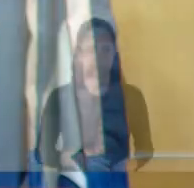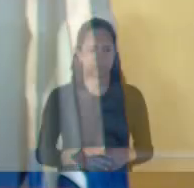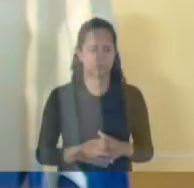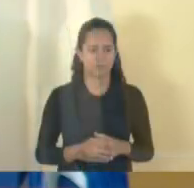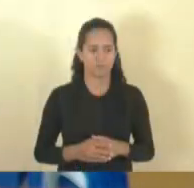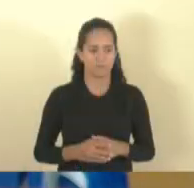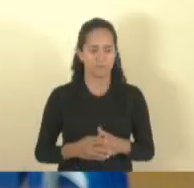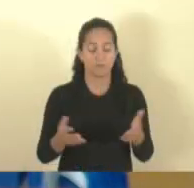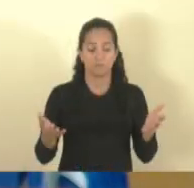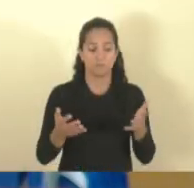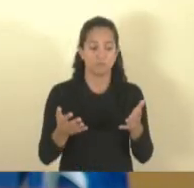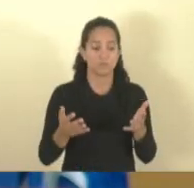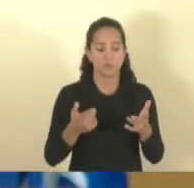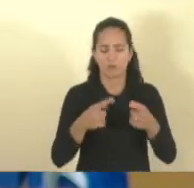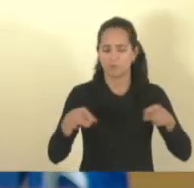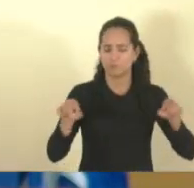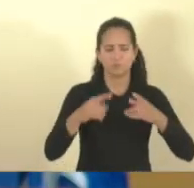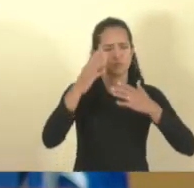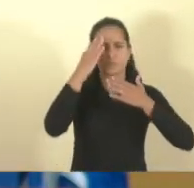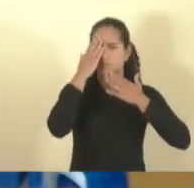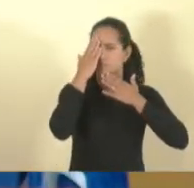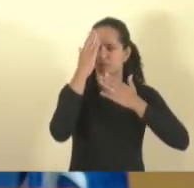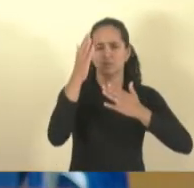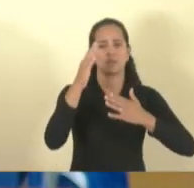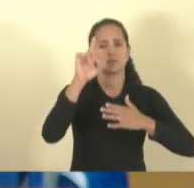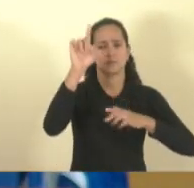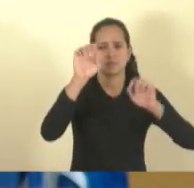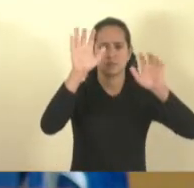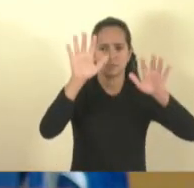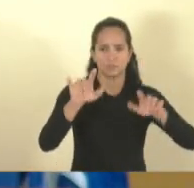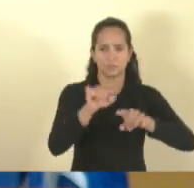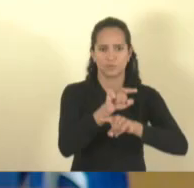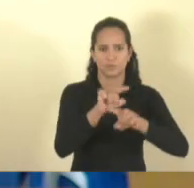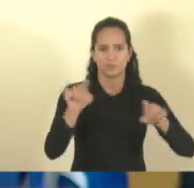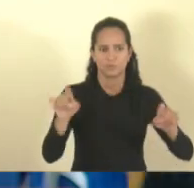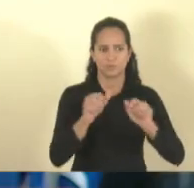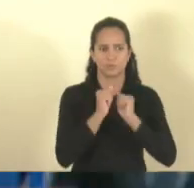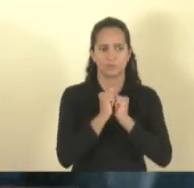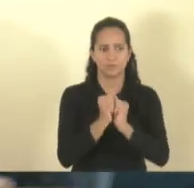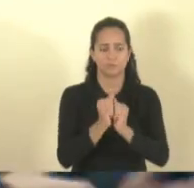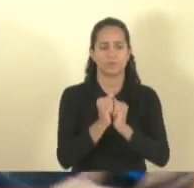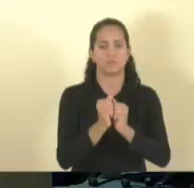o presente. É isso aí, muito obrigado. Fiquem com Deus.